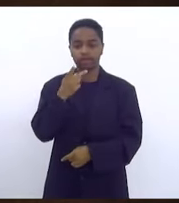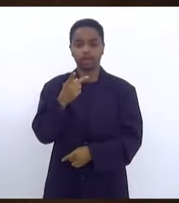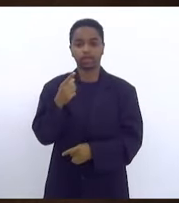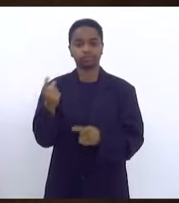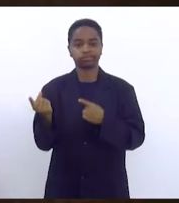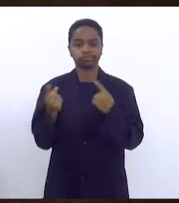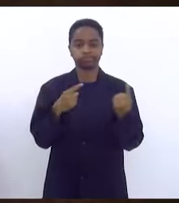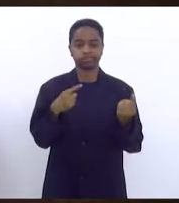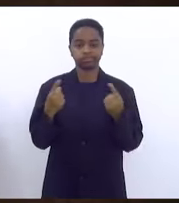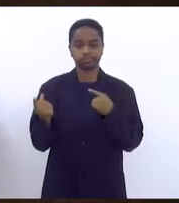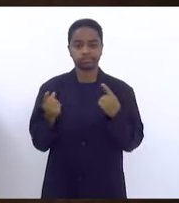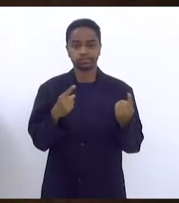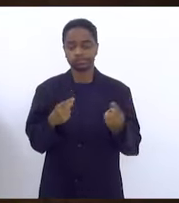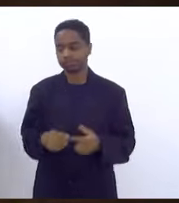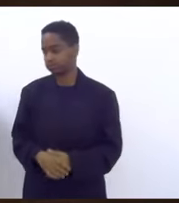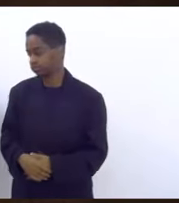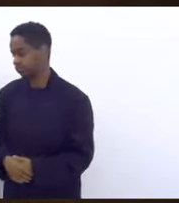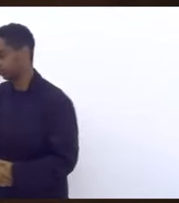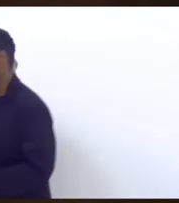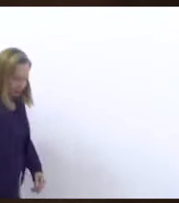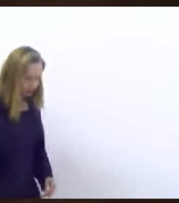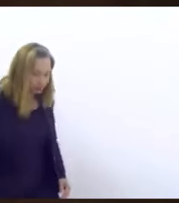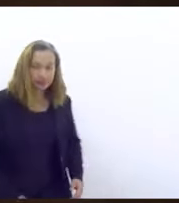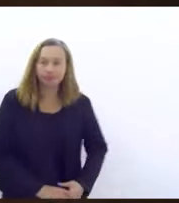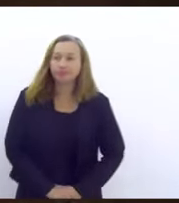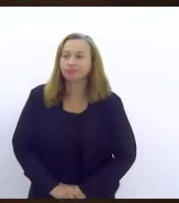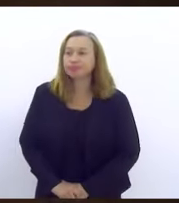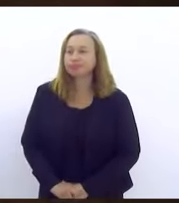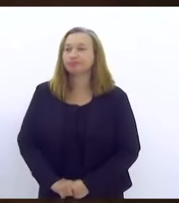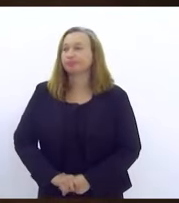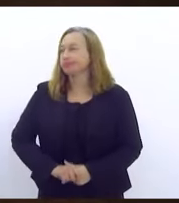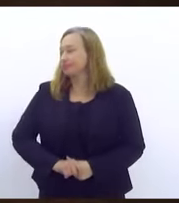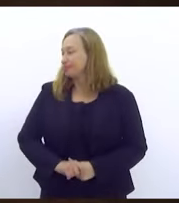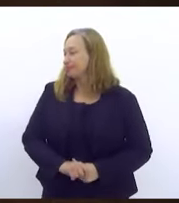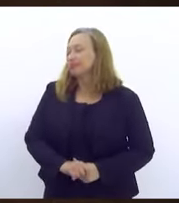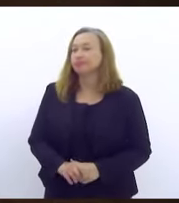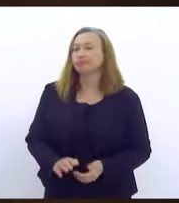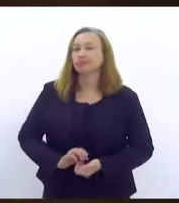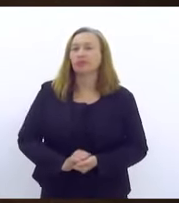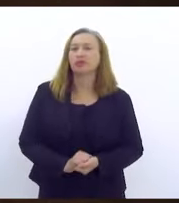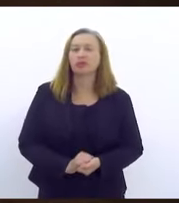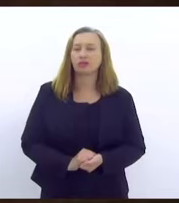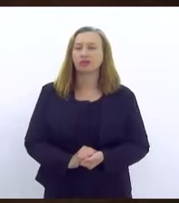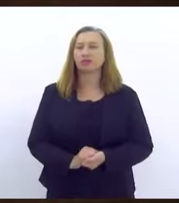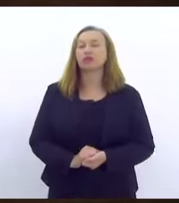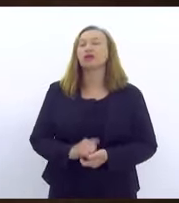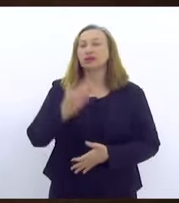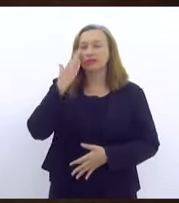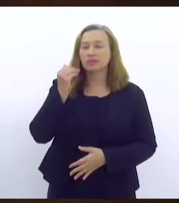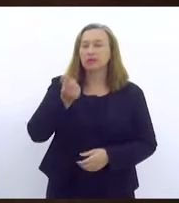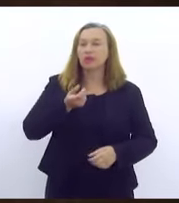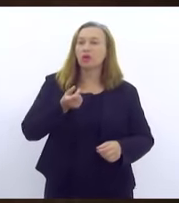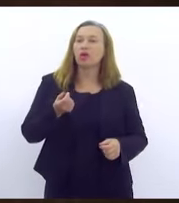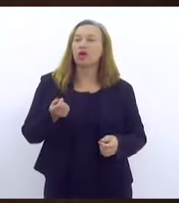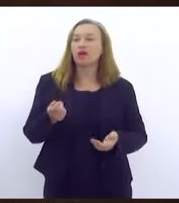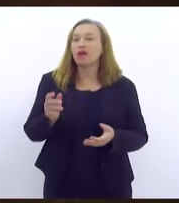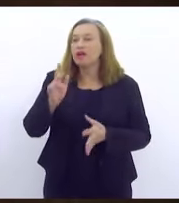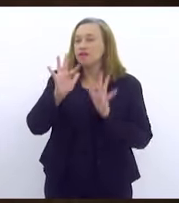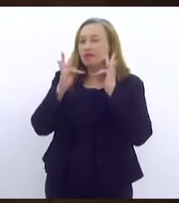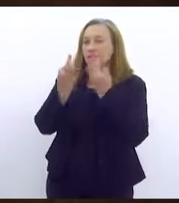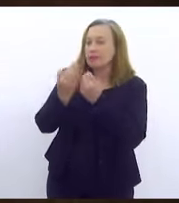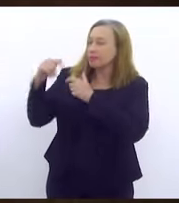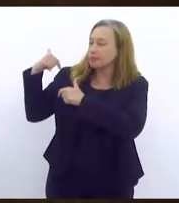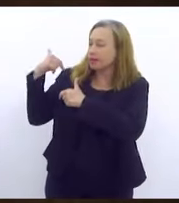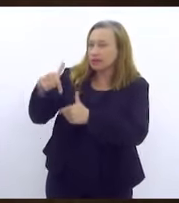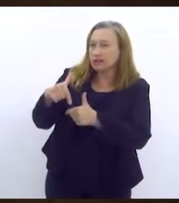tic-tac, tic-tac. Só que o tic-tac dessa vez chegou em Campos. Chegou em Campos porque nós sabemos que é uma família corrupta, uma família